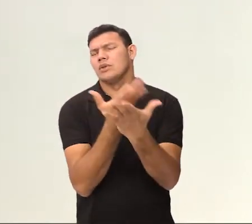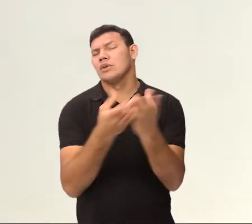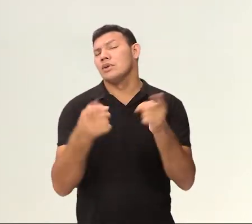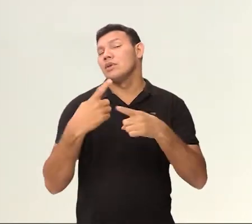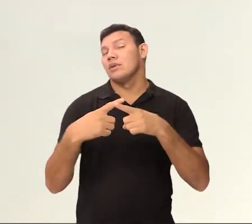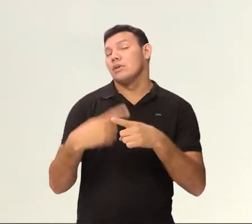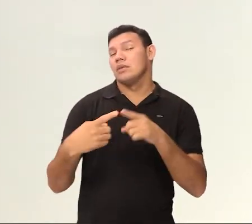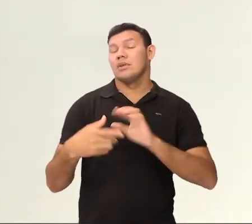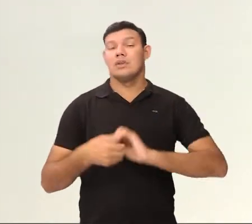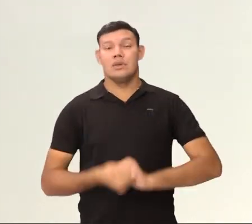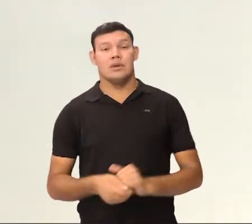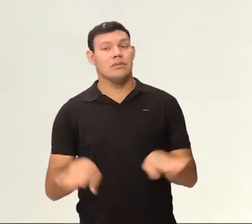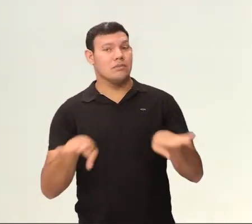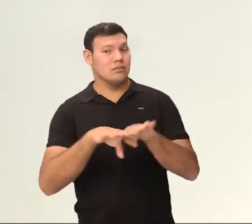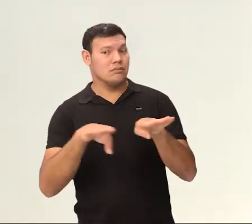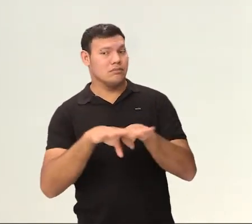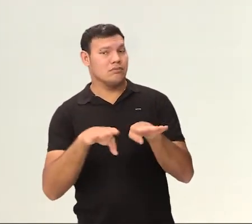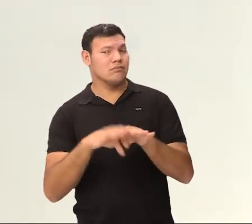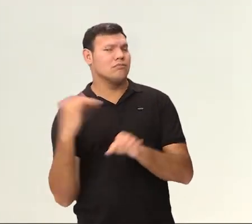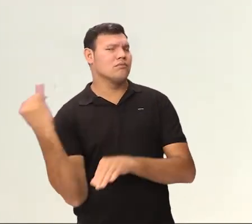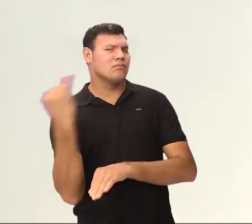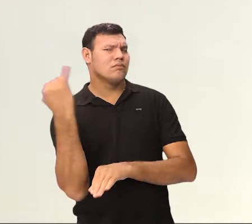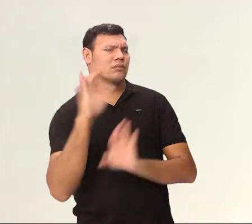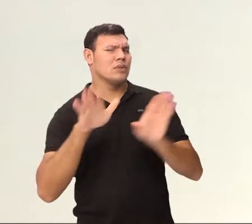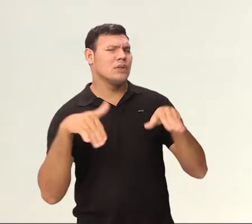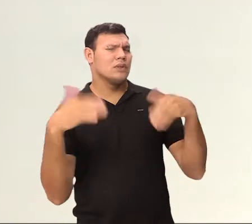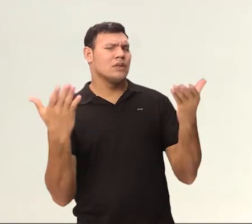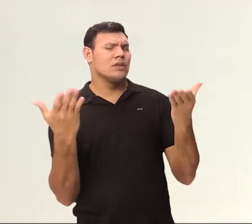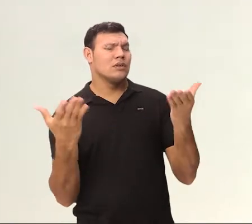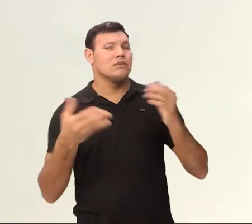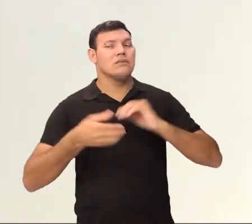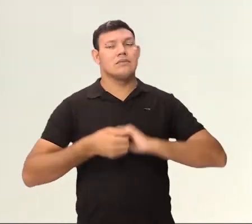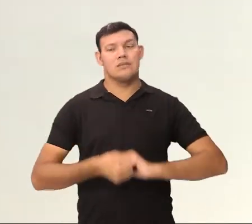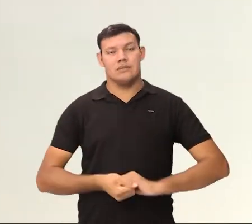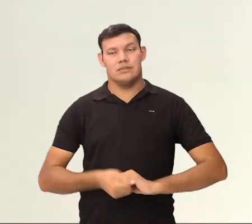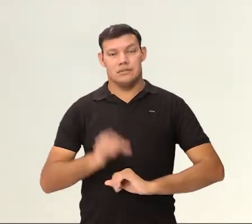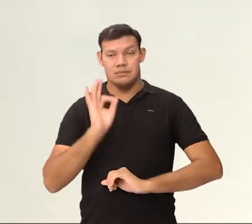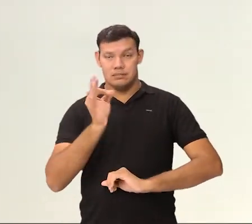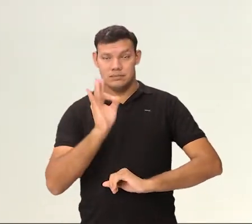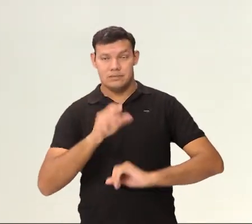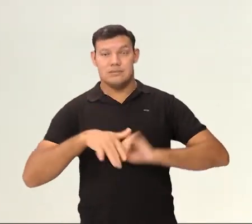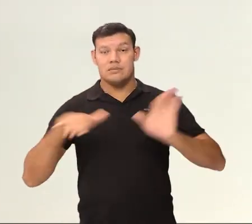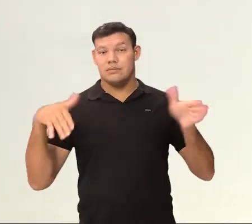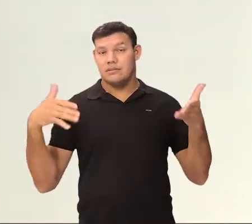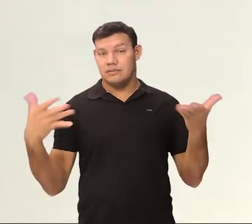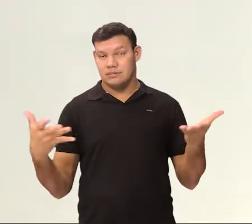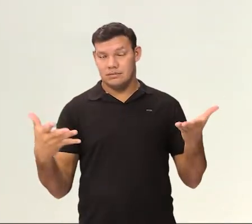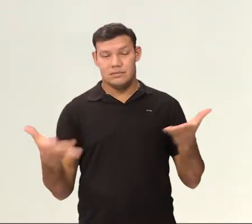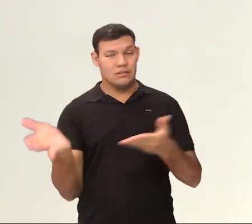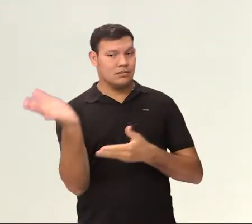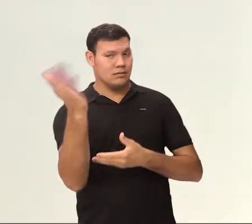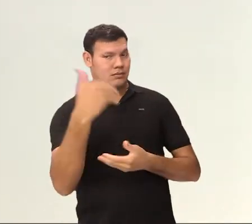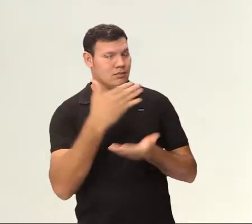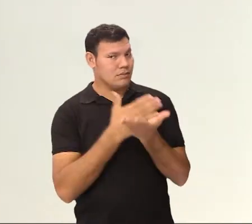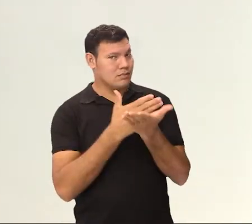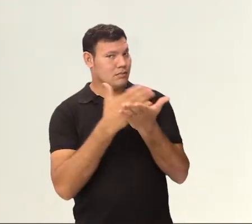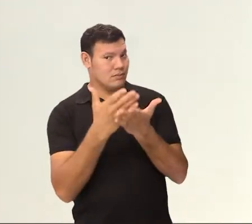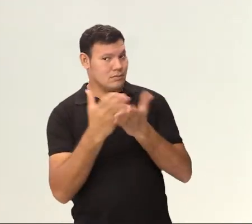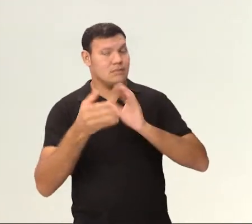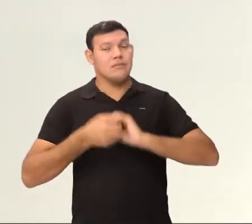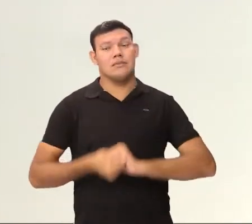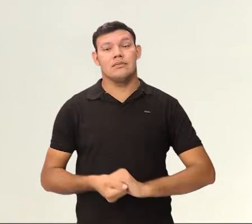a história e também qual a sua importância dentro da nossa sociedade, certo? Então vamos lá, começando a